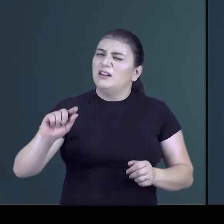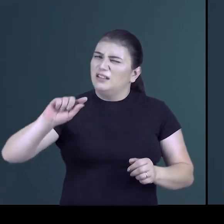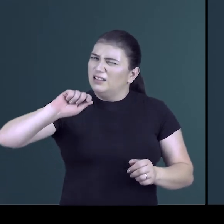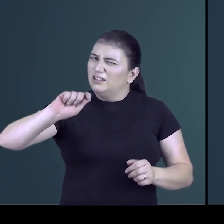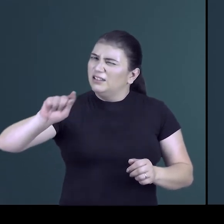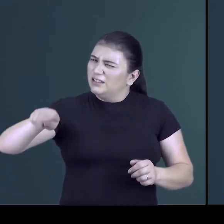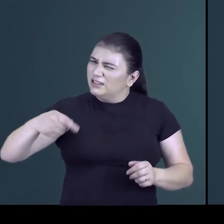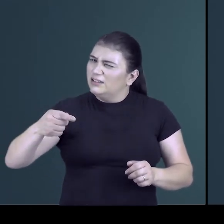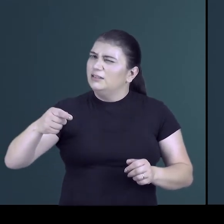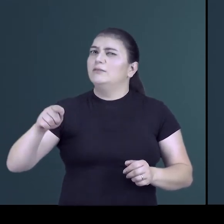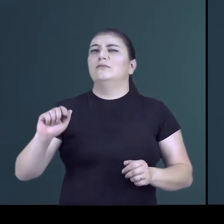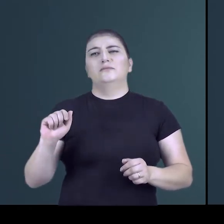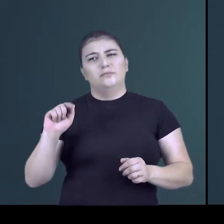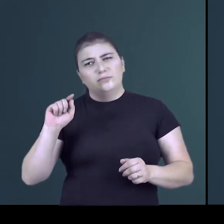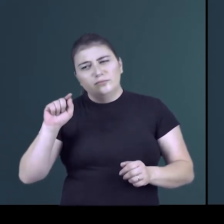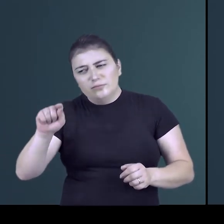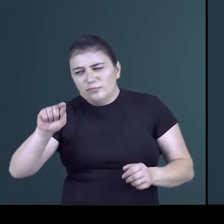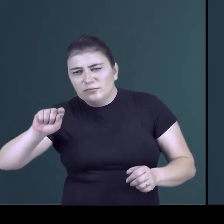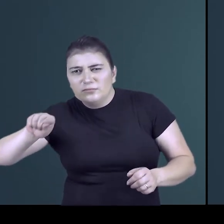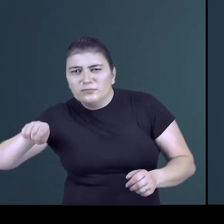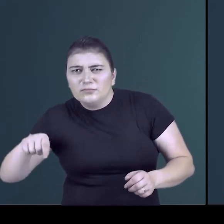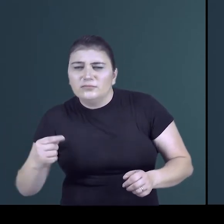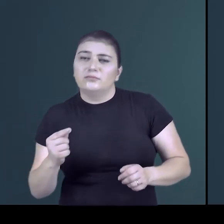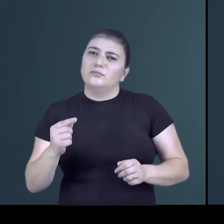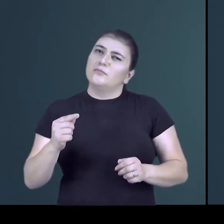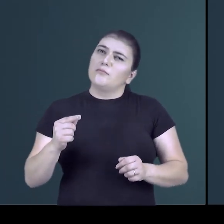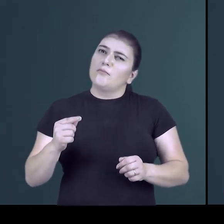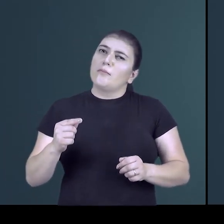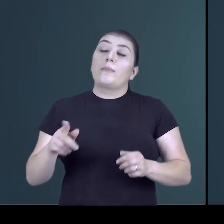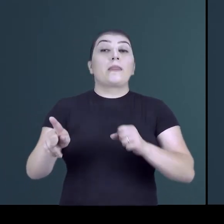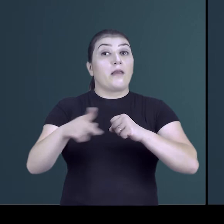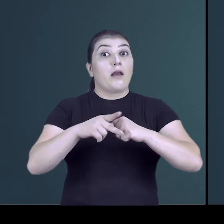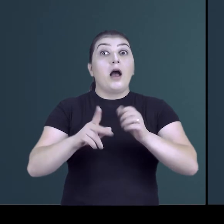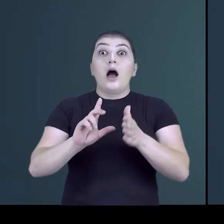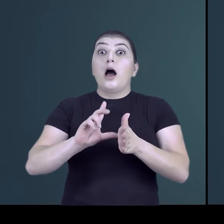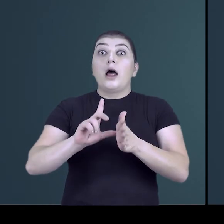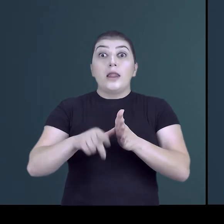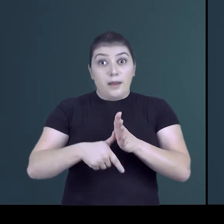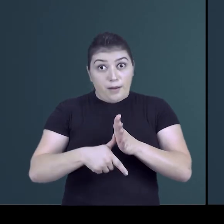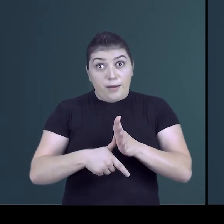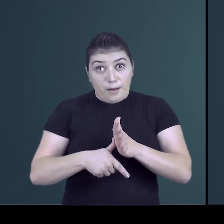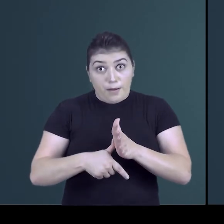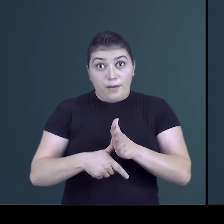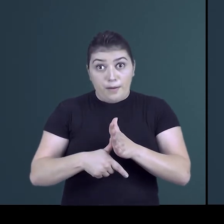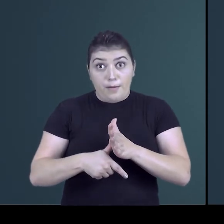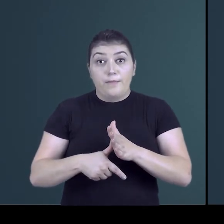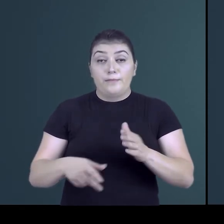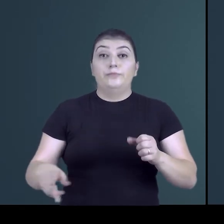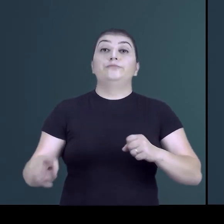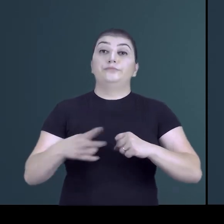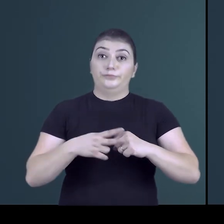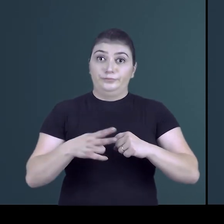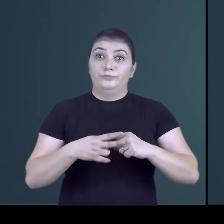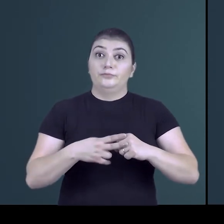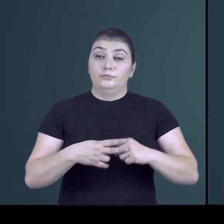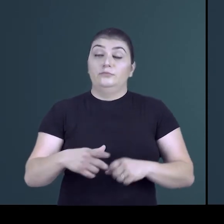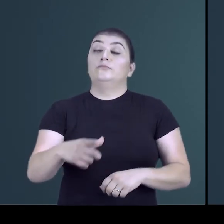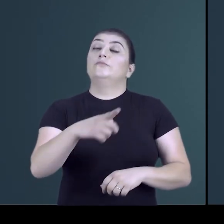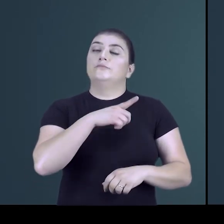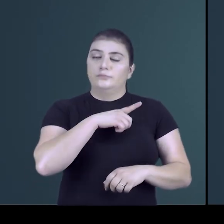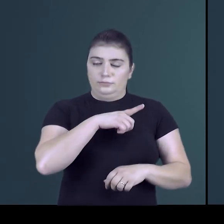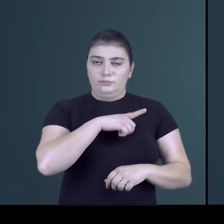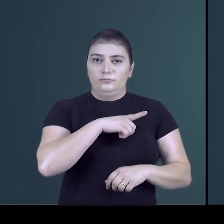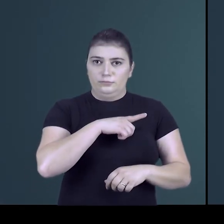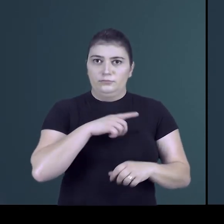de pontuação, uma vírgula, um ponto e vírgula, o pronome vem depois da estrutura verbal. Se tivermos